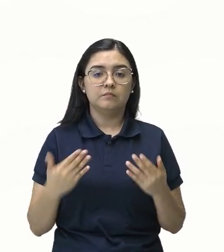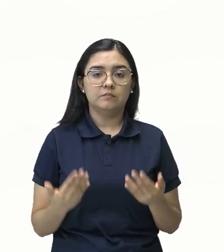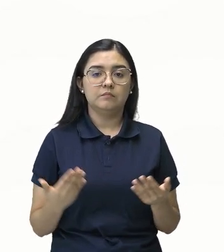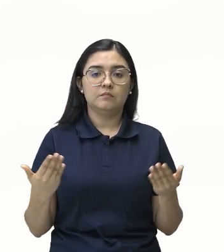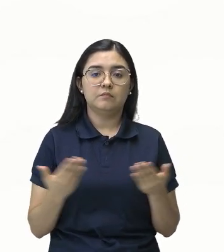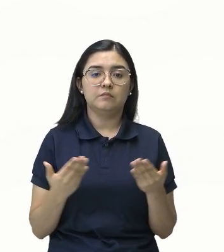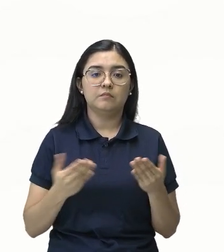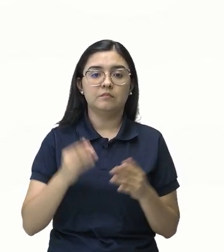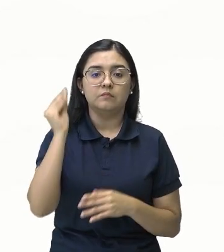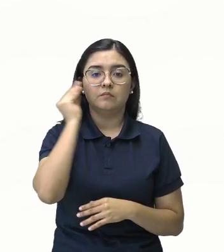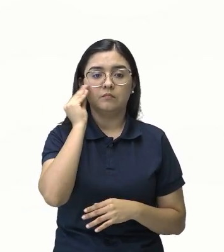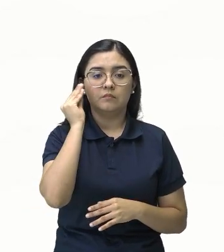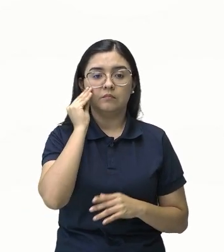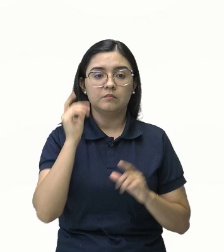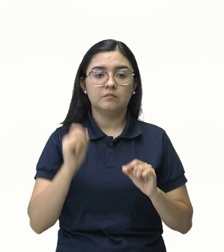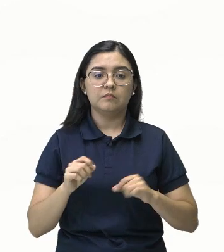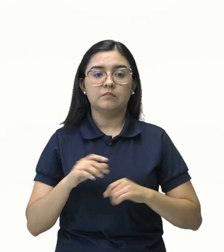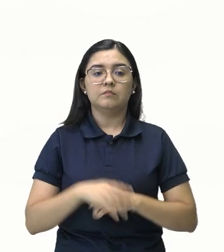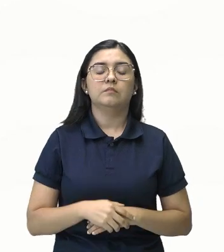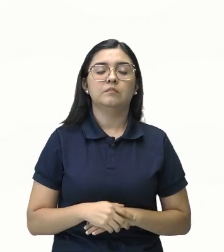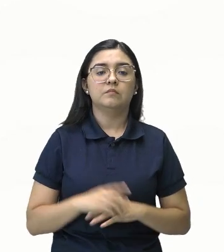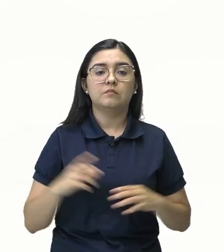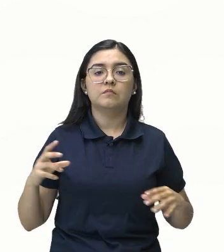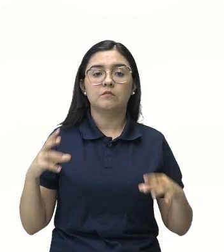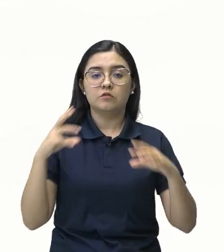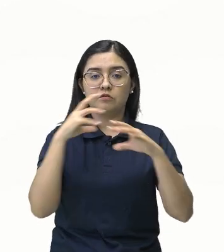ver somando os 3